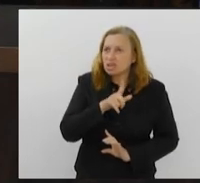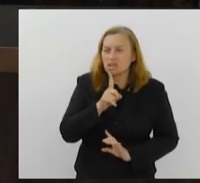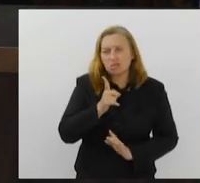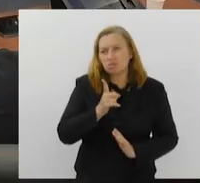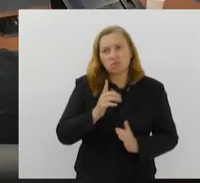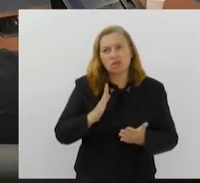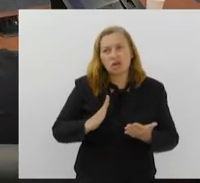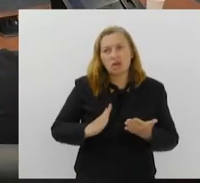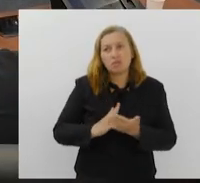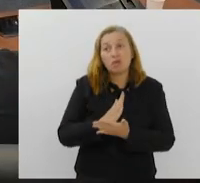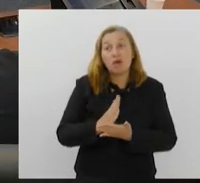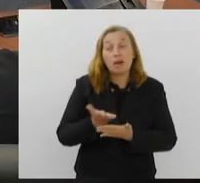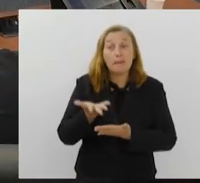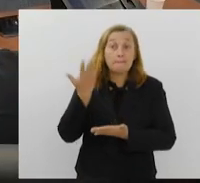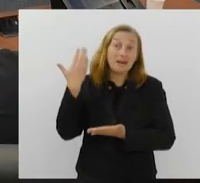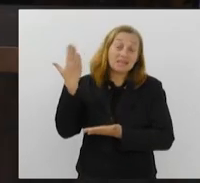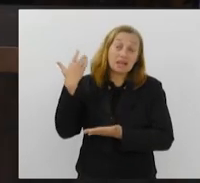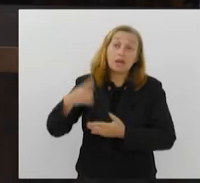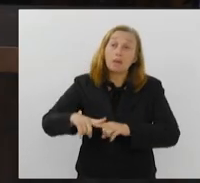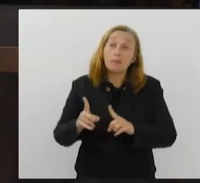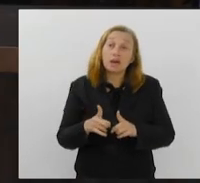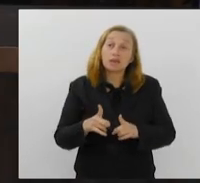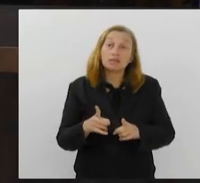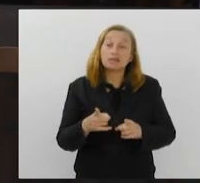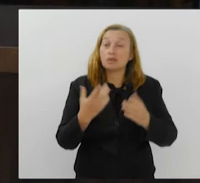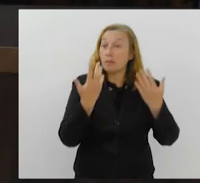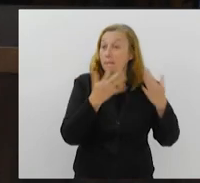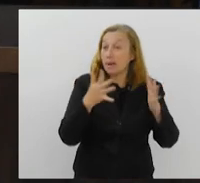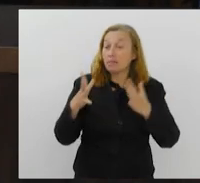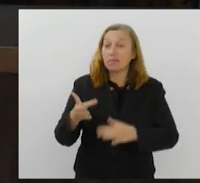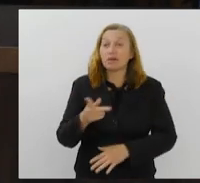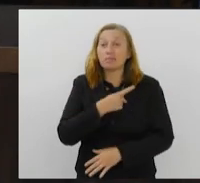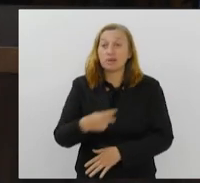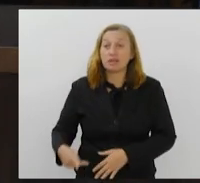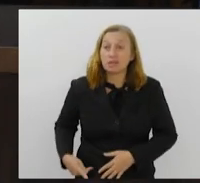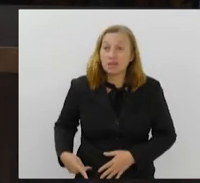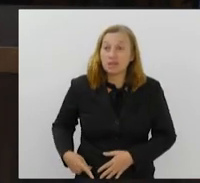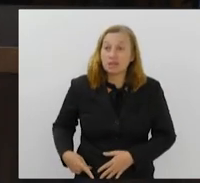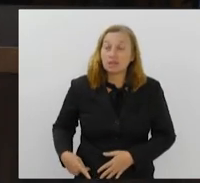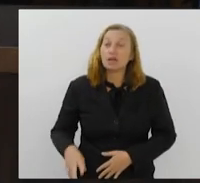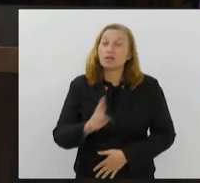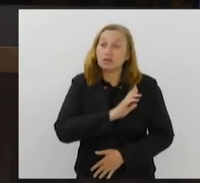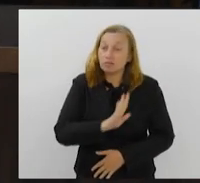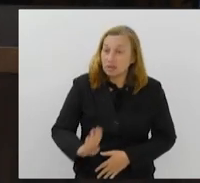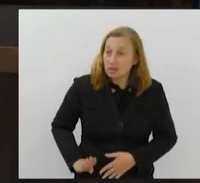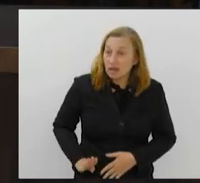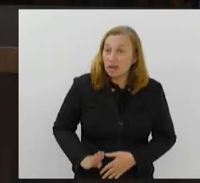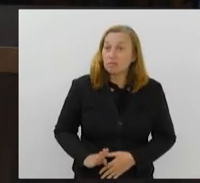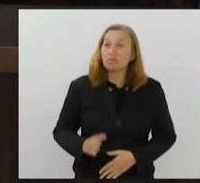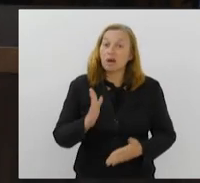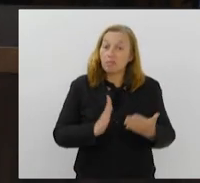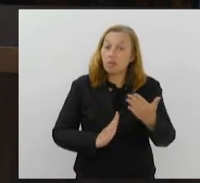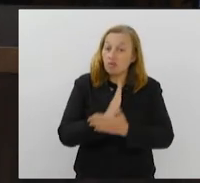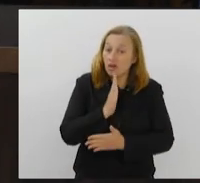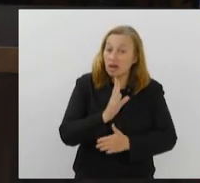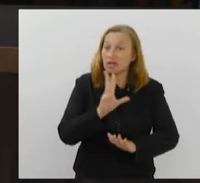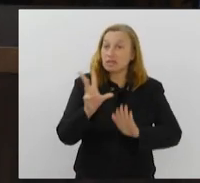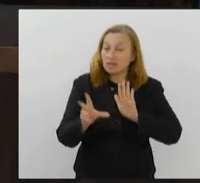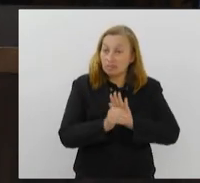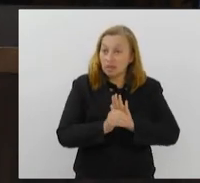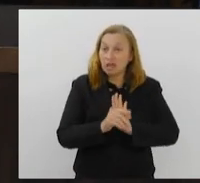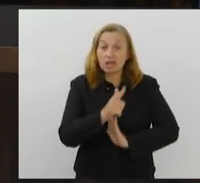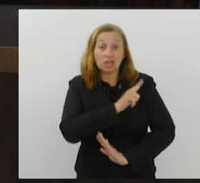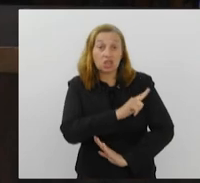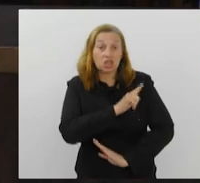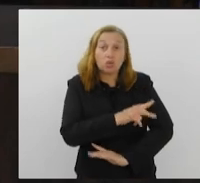na gestão passada. Nós temos que dar os parabéns ao nosso presidente Rodrigo Bacelar, né, por aprovar essa emenda na gestão